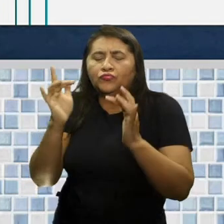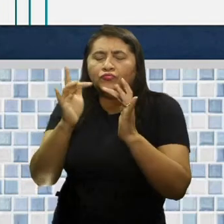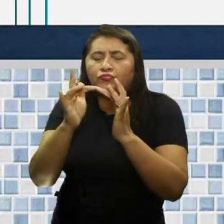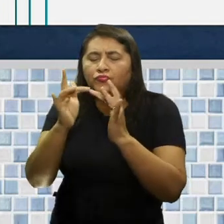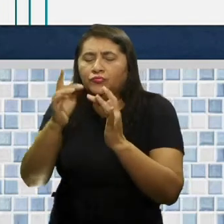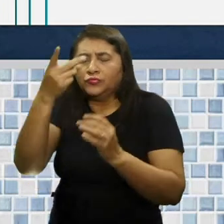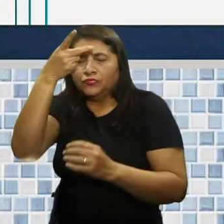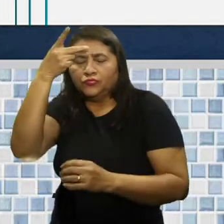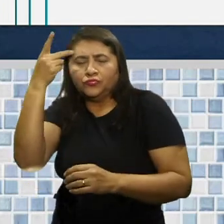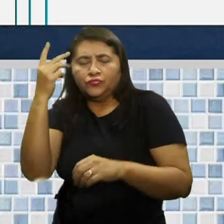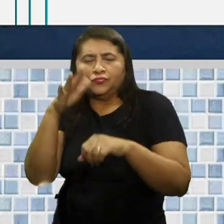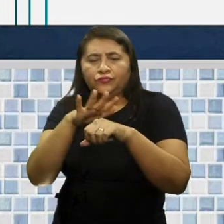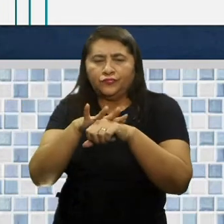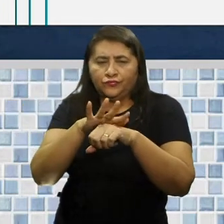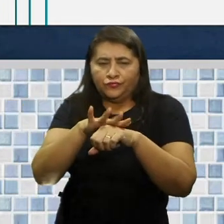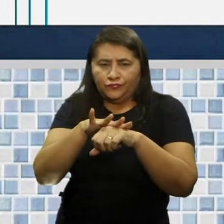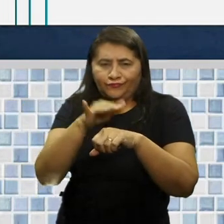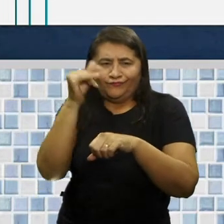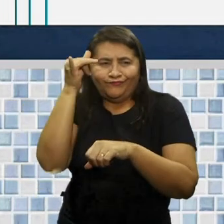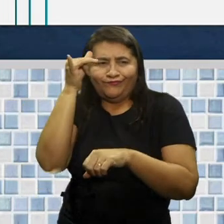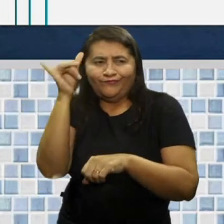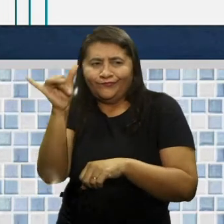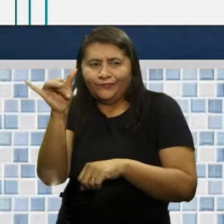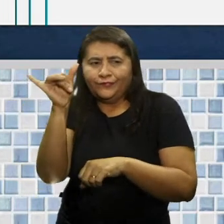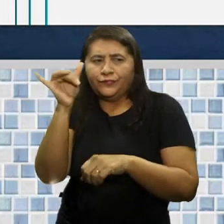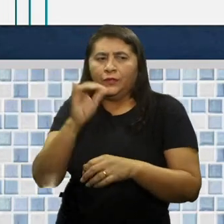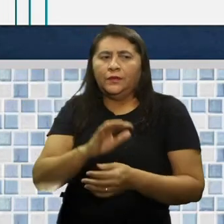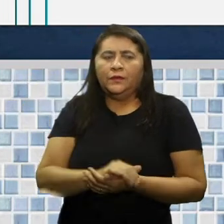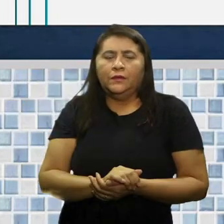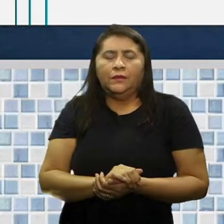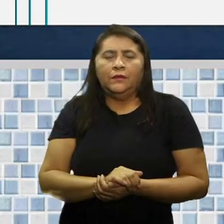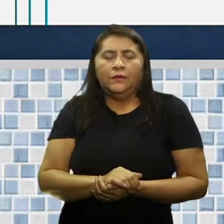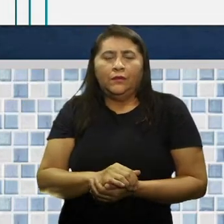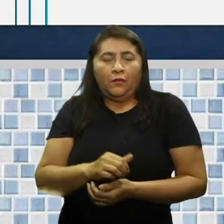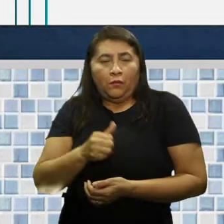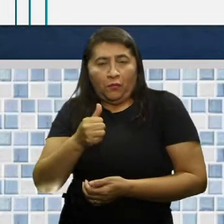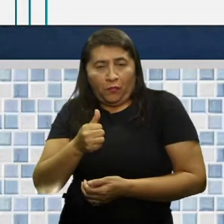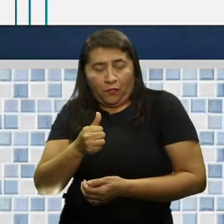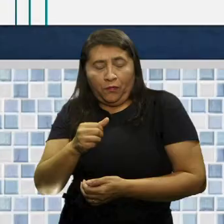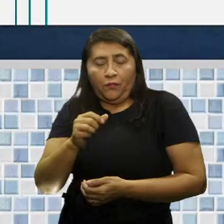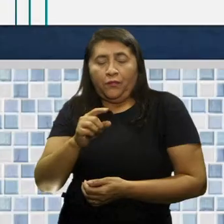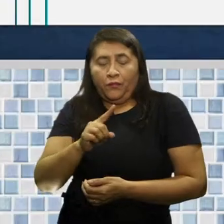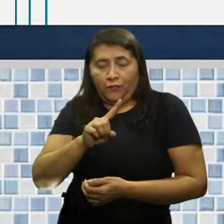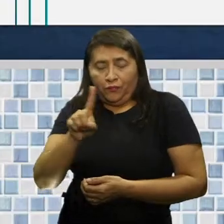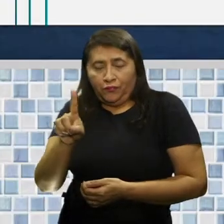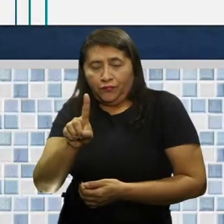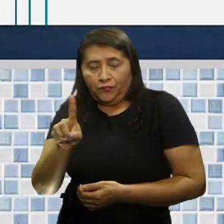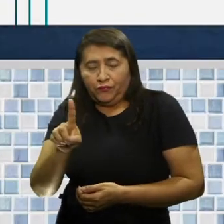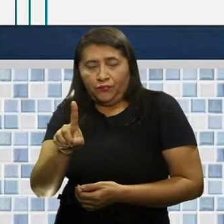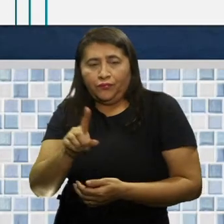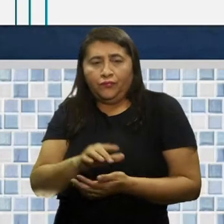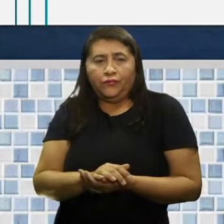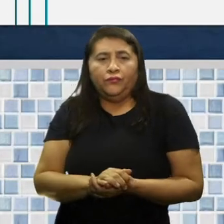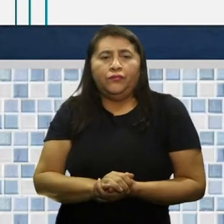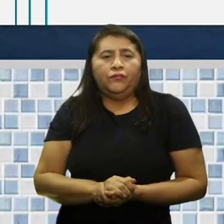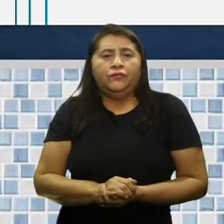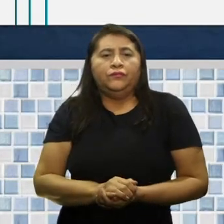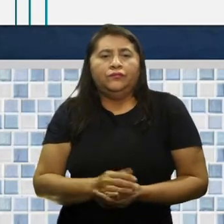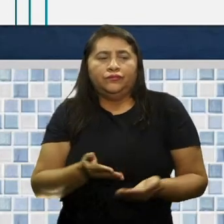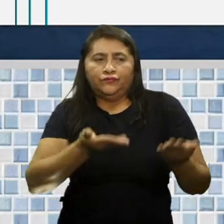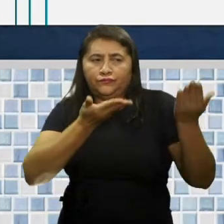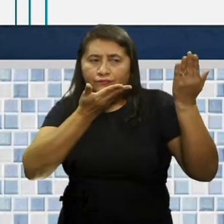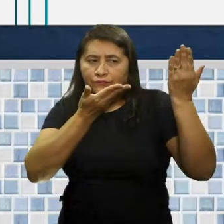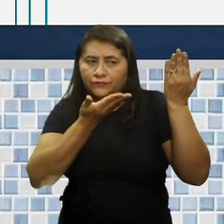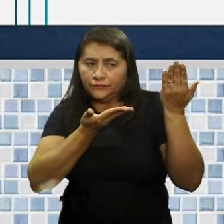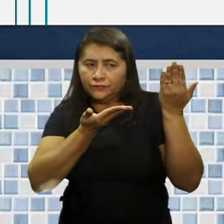com as pessoas que estão doentes. Ok? Então, nós temos a forma positiva e a forma negativa. Agora, can you think of other